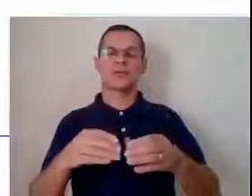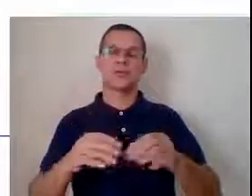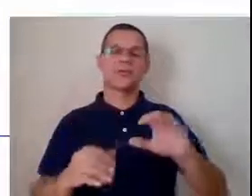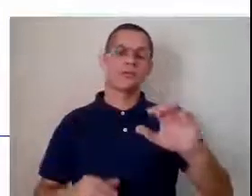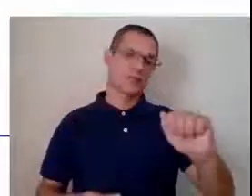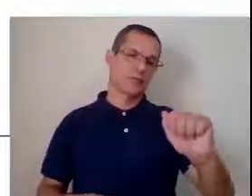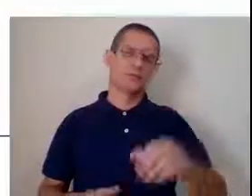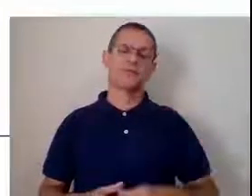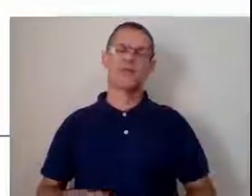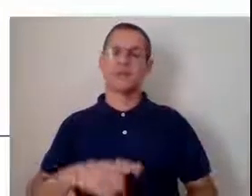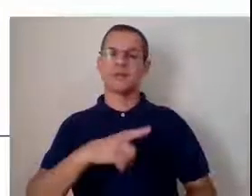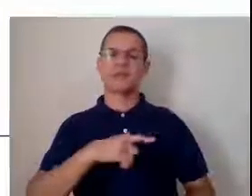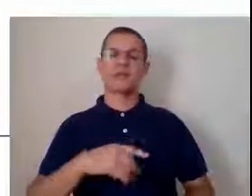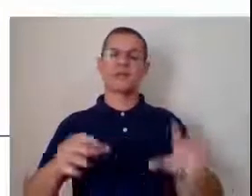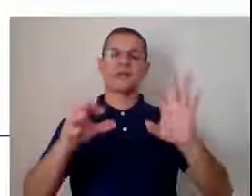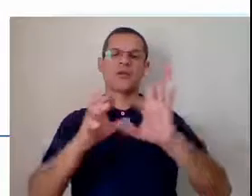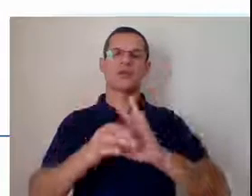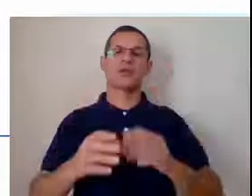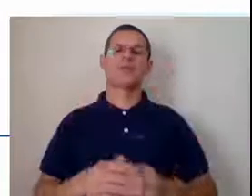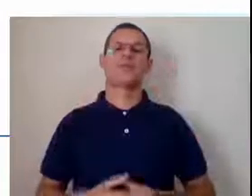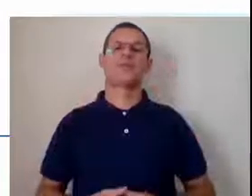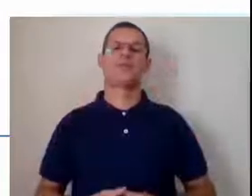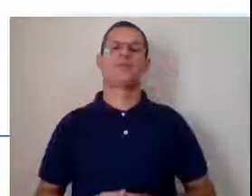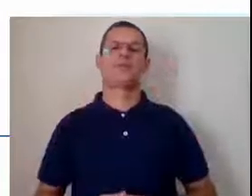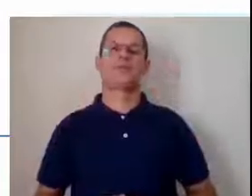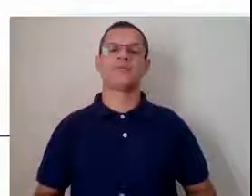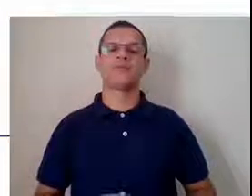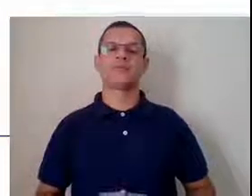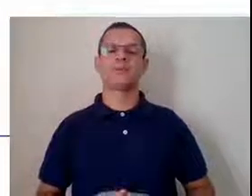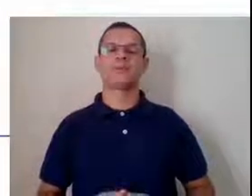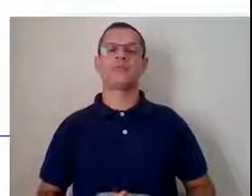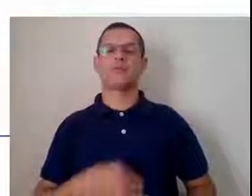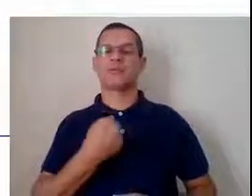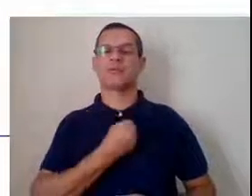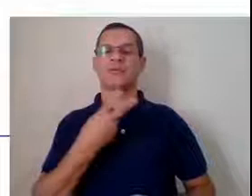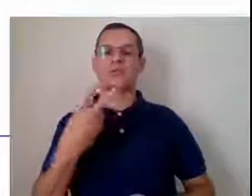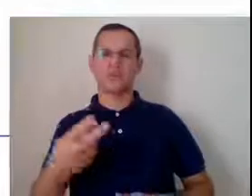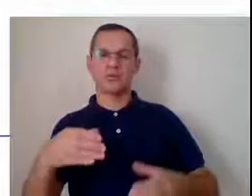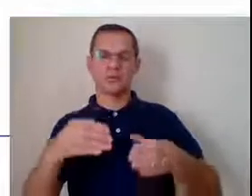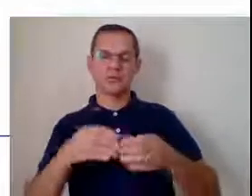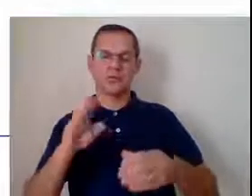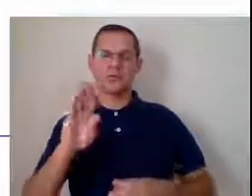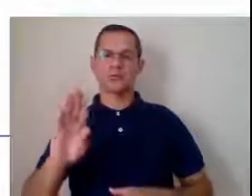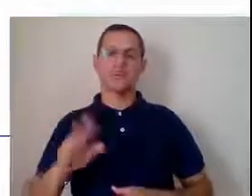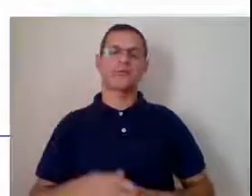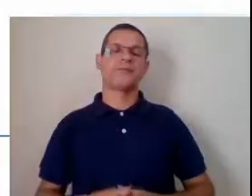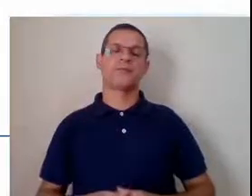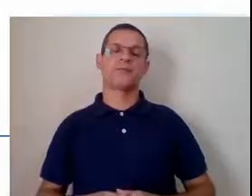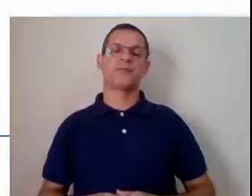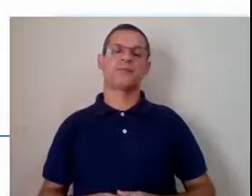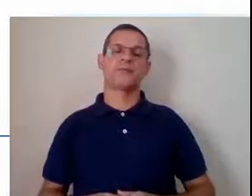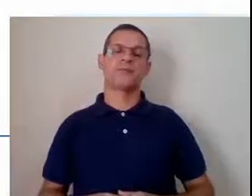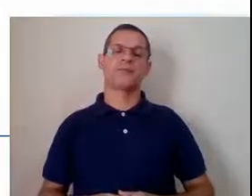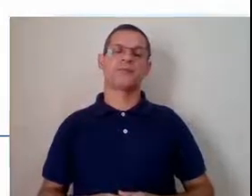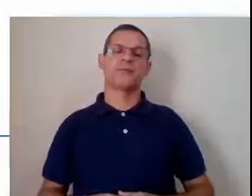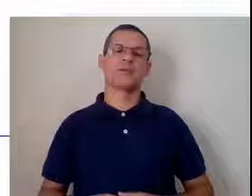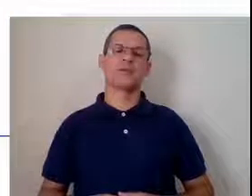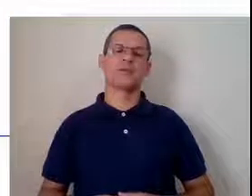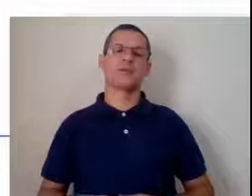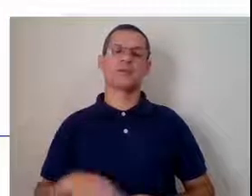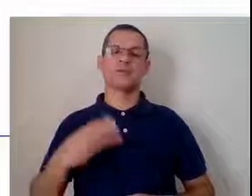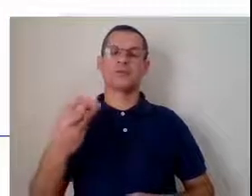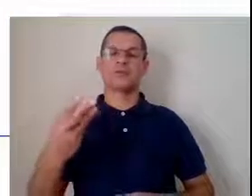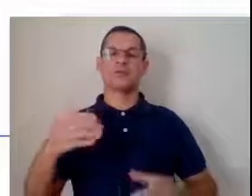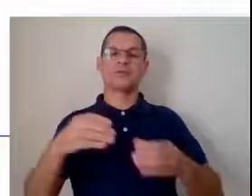A, vai ter uma relação com o número 2 do conjunto B e o 3